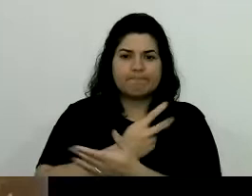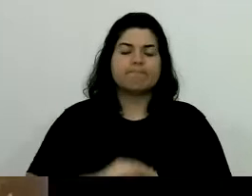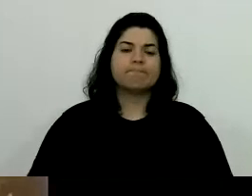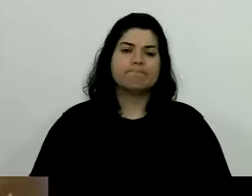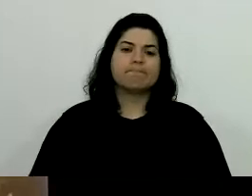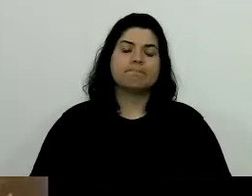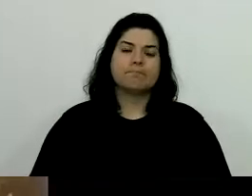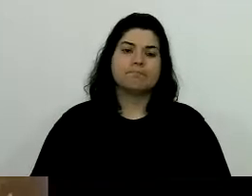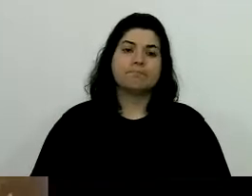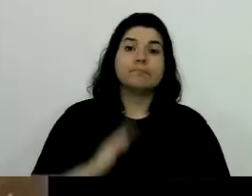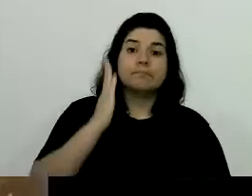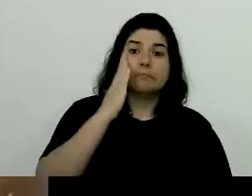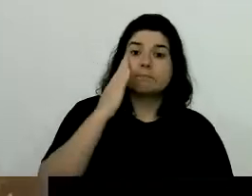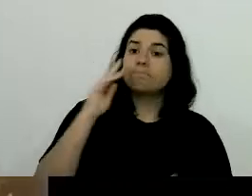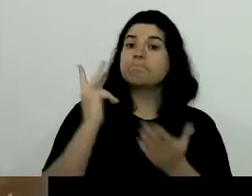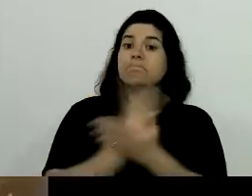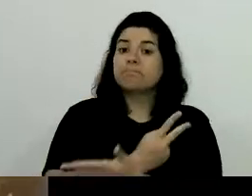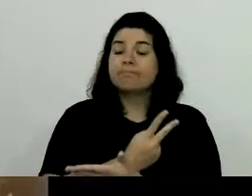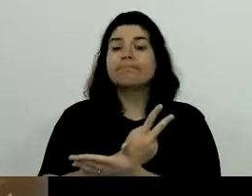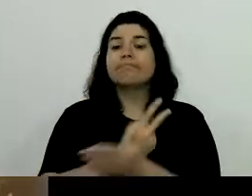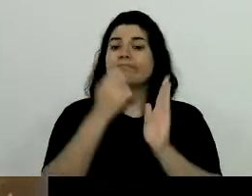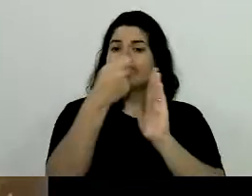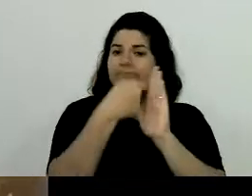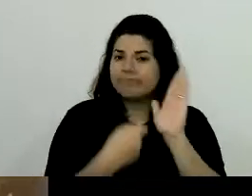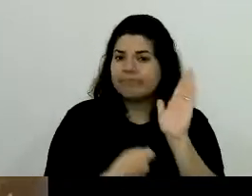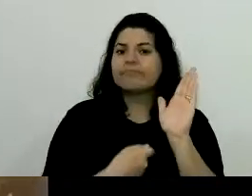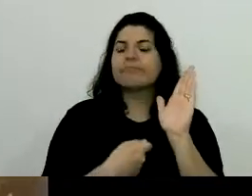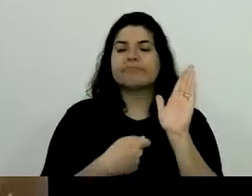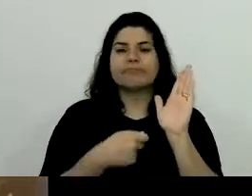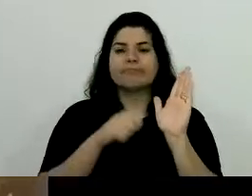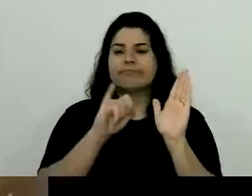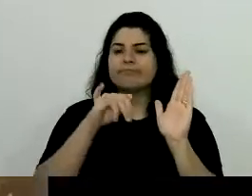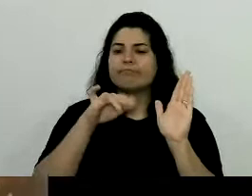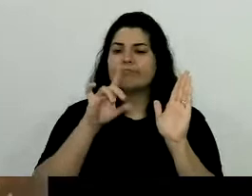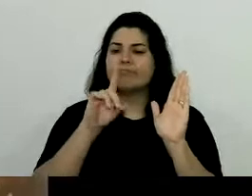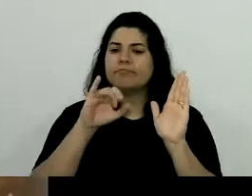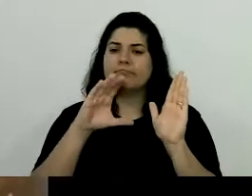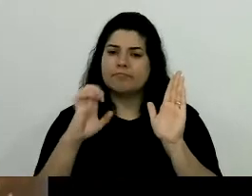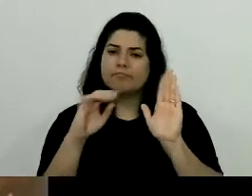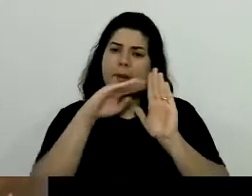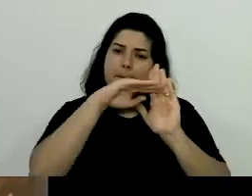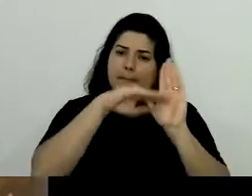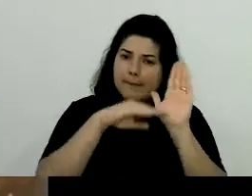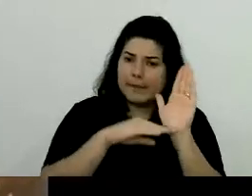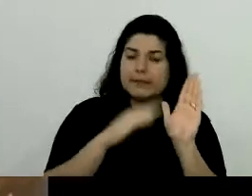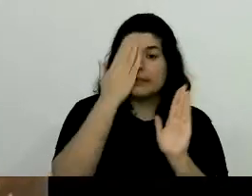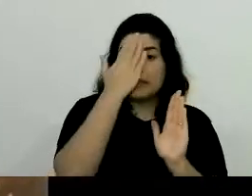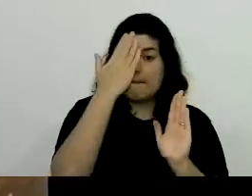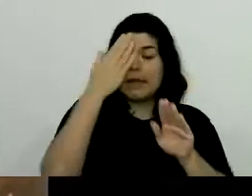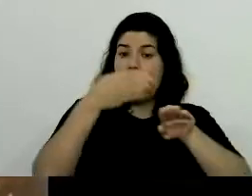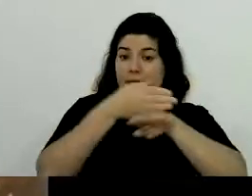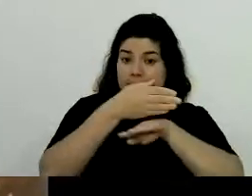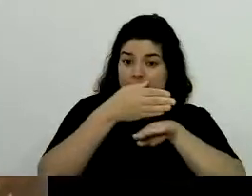possuir o fato, catalogar o fato, colocar em índices, né? E, nesse sentido, você ter controle e acesso, né,